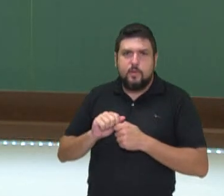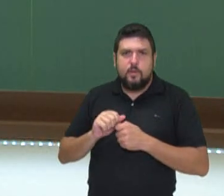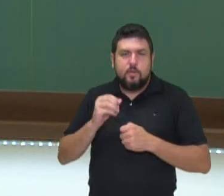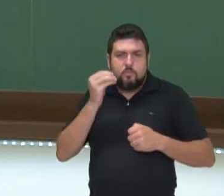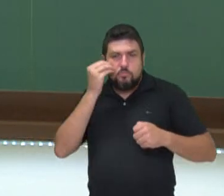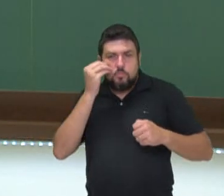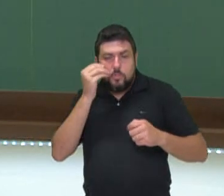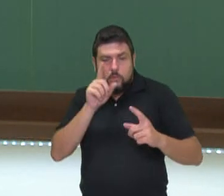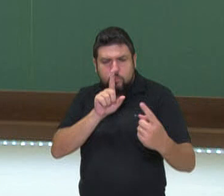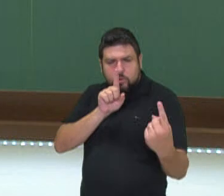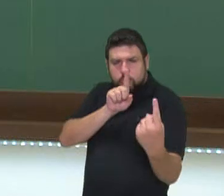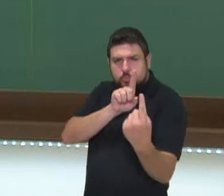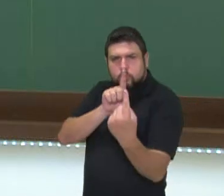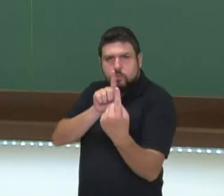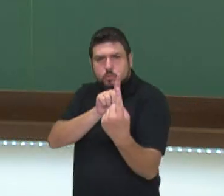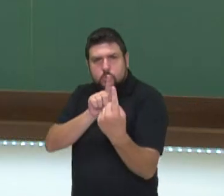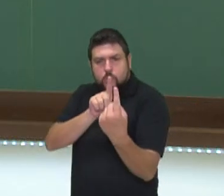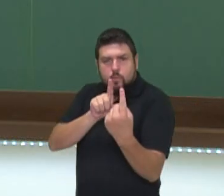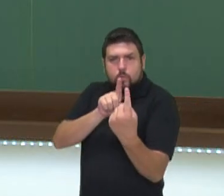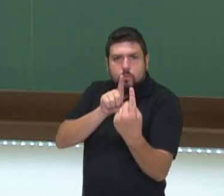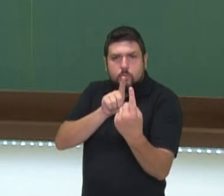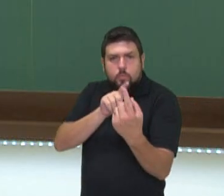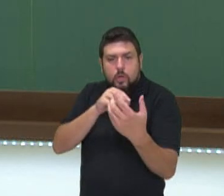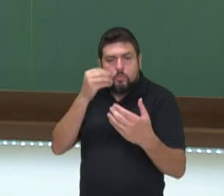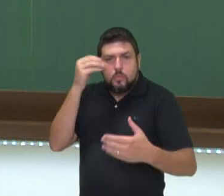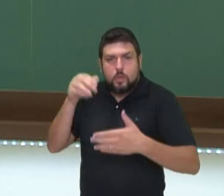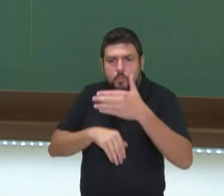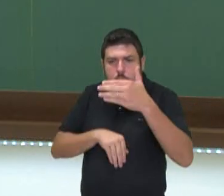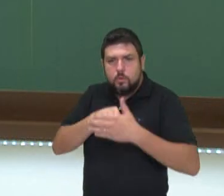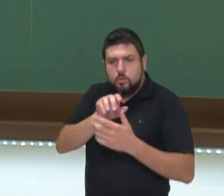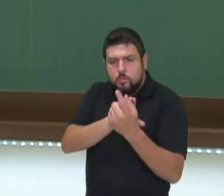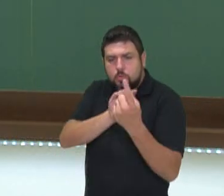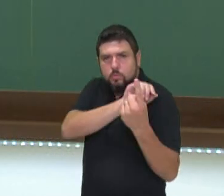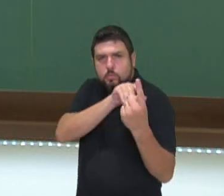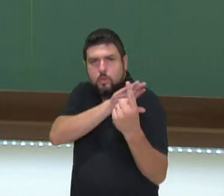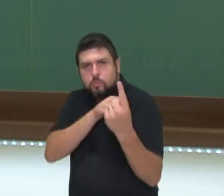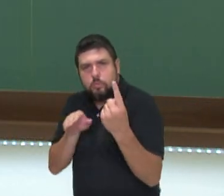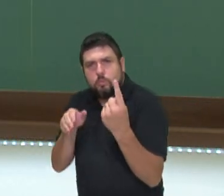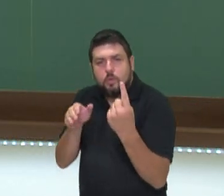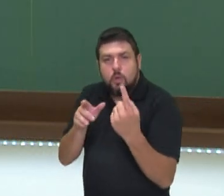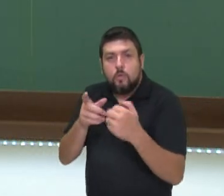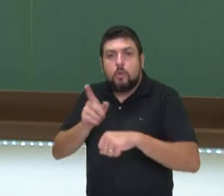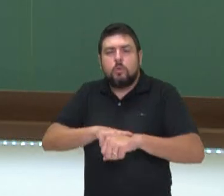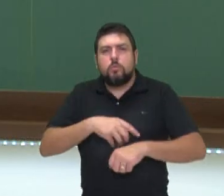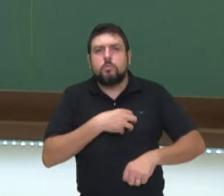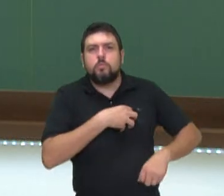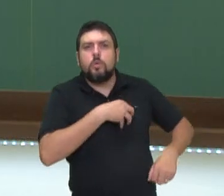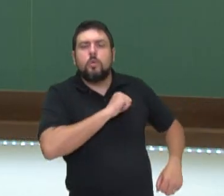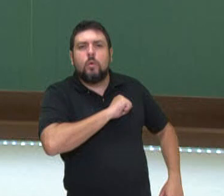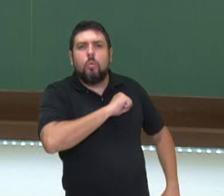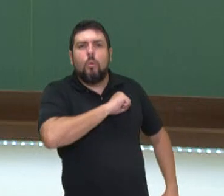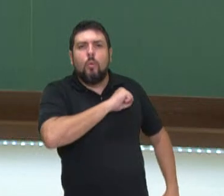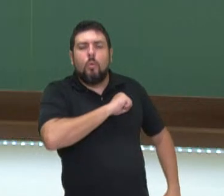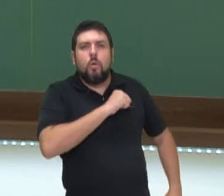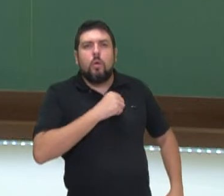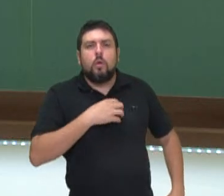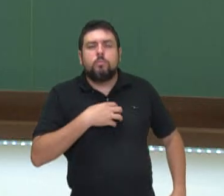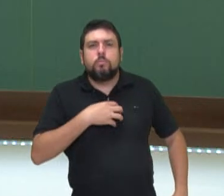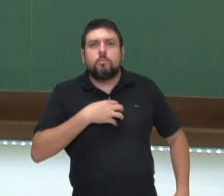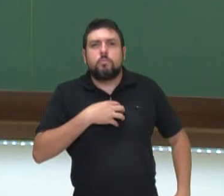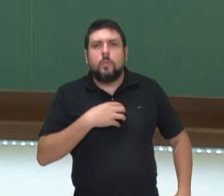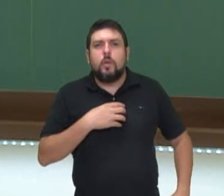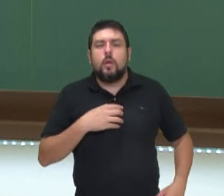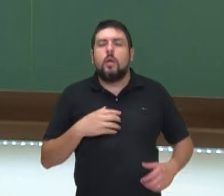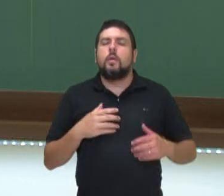fugir do adversário, que o brasileiro, geralmente, o coração bate muito forte. Então foi aí